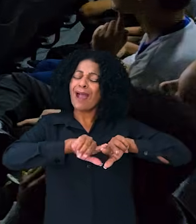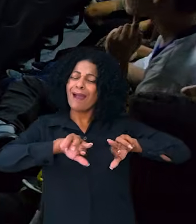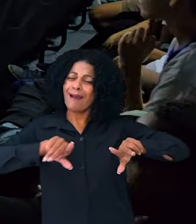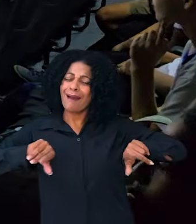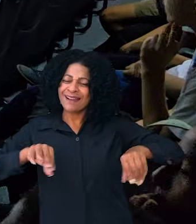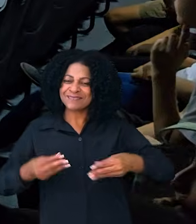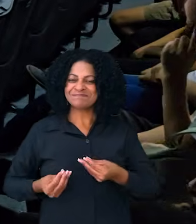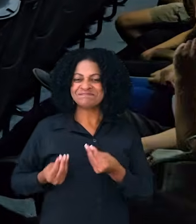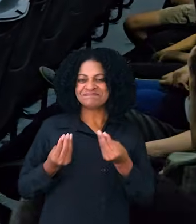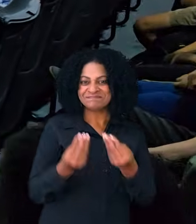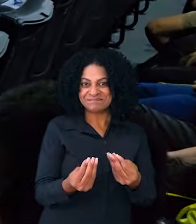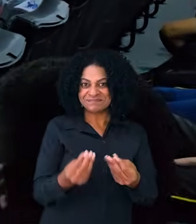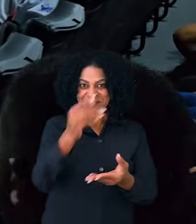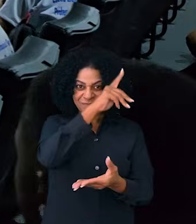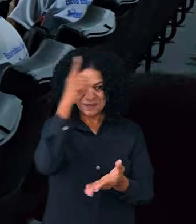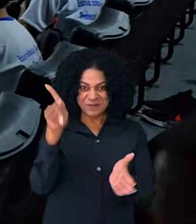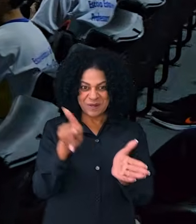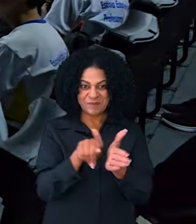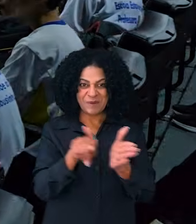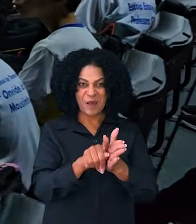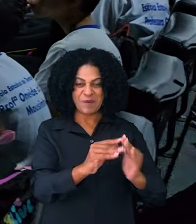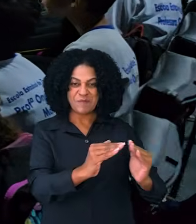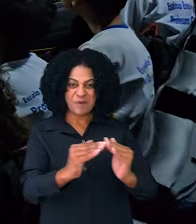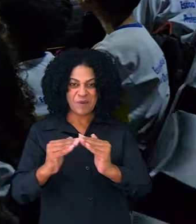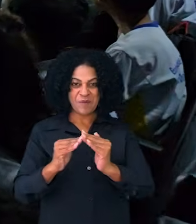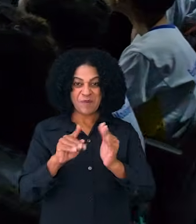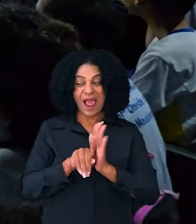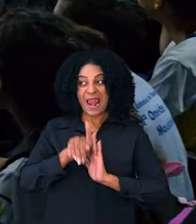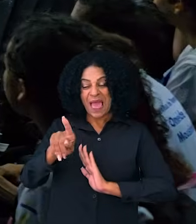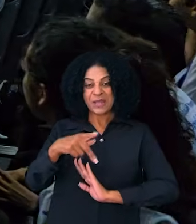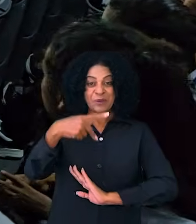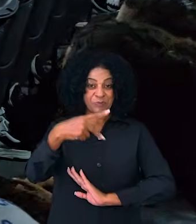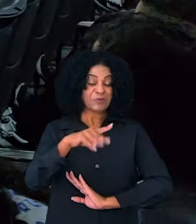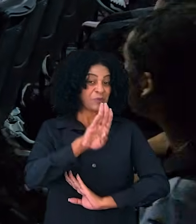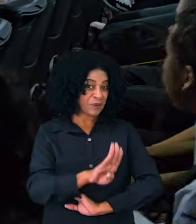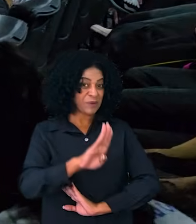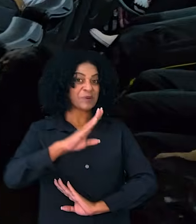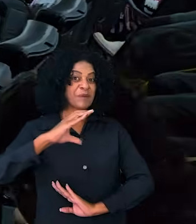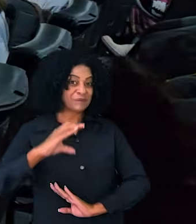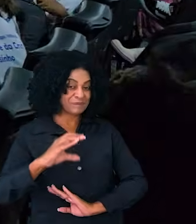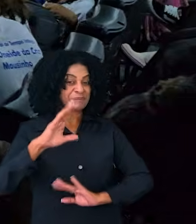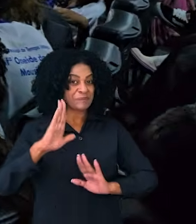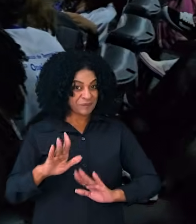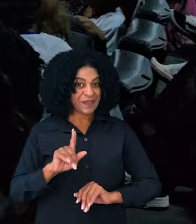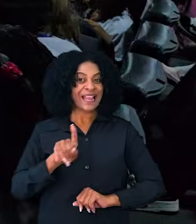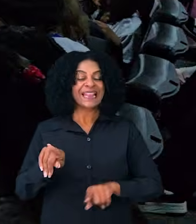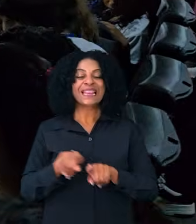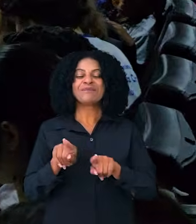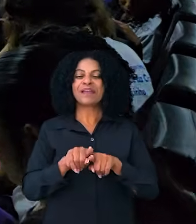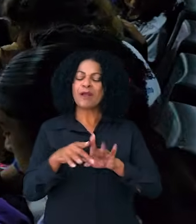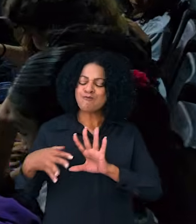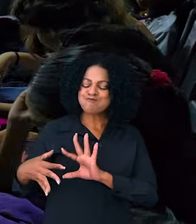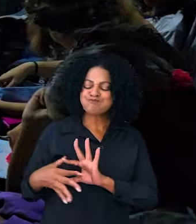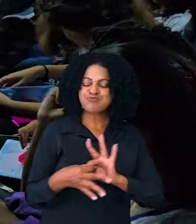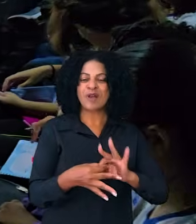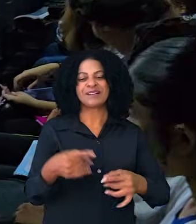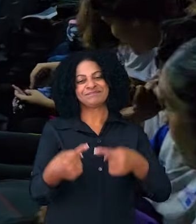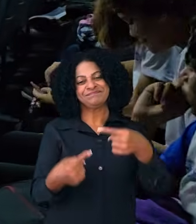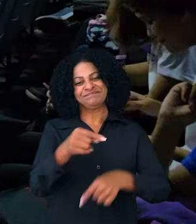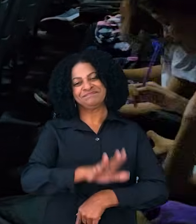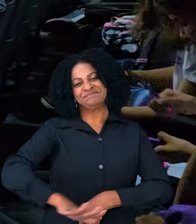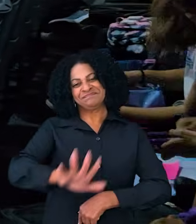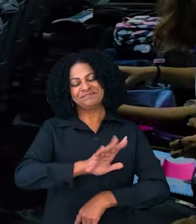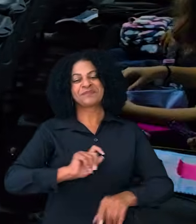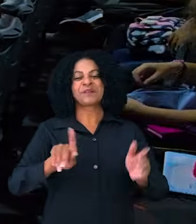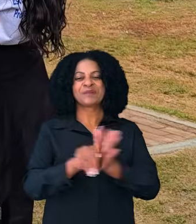para proporcionar cidadania para a comunidade aqui do Bico do Papagaio. Essa itinerância é a primeira no contexto da Política Nacional